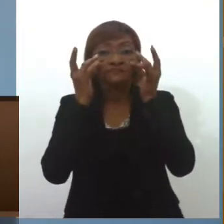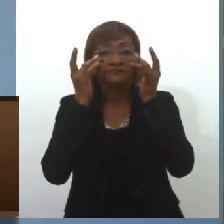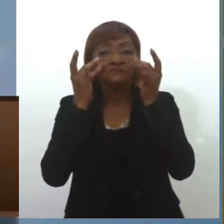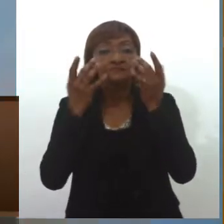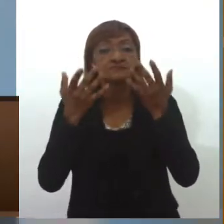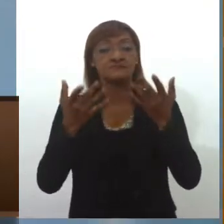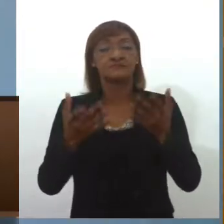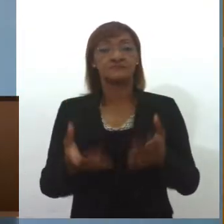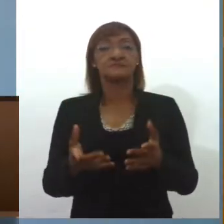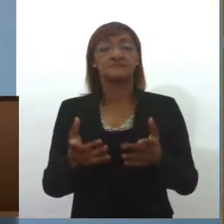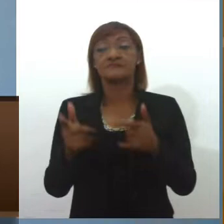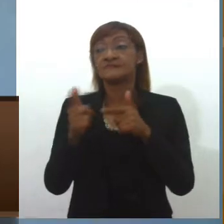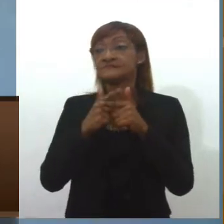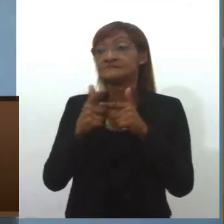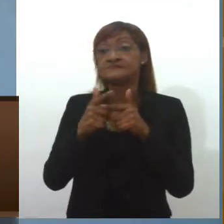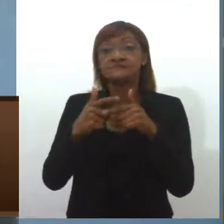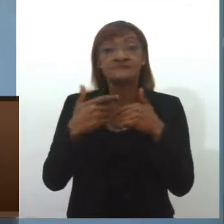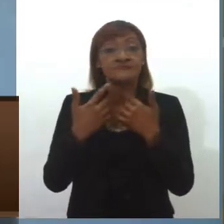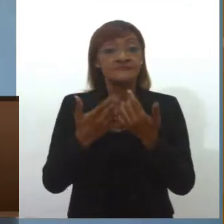inflação de custos.